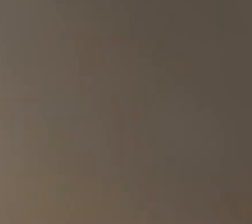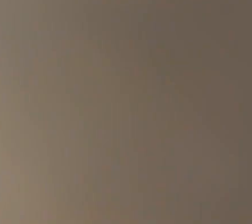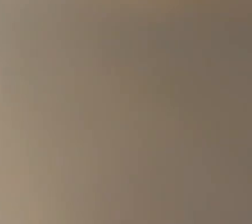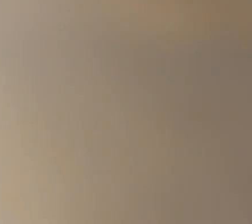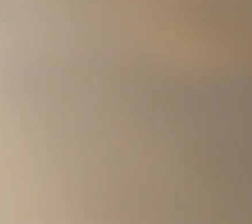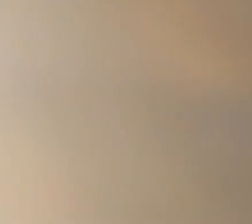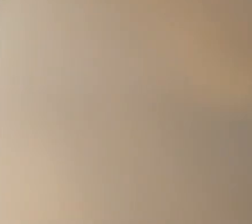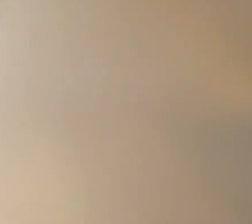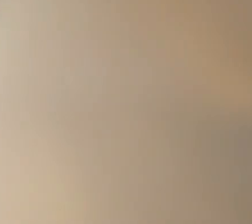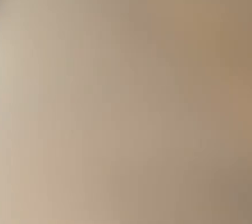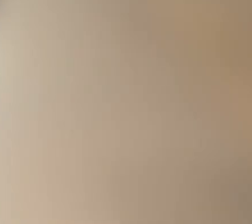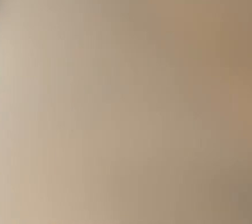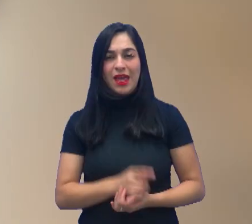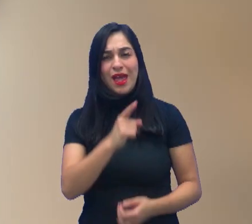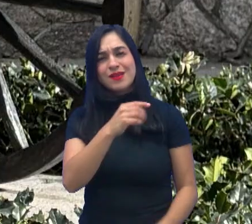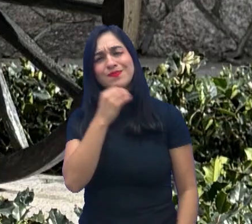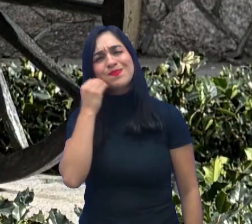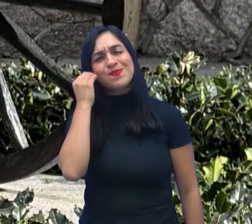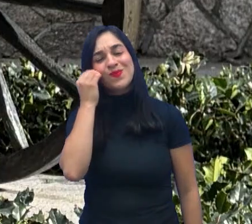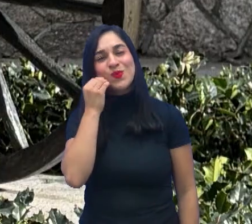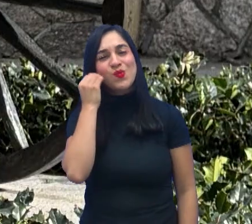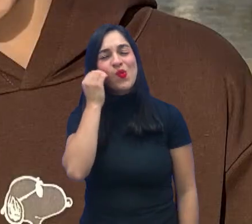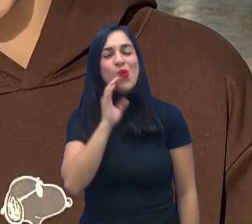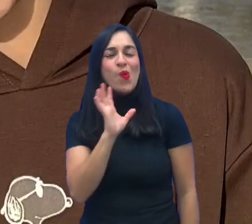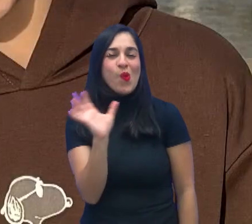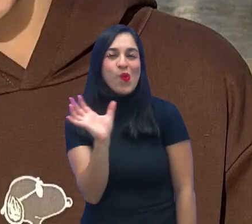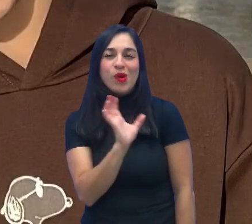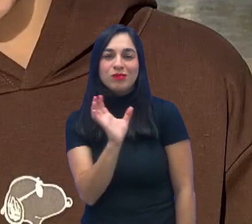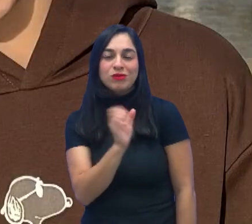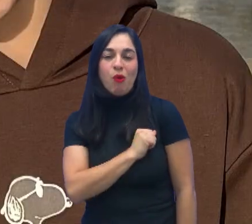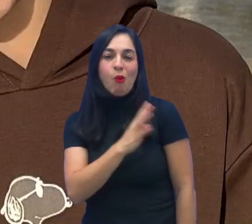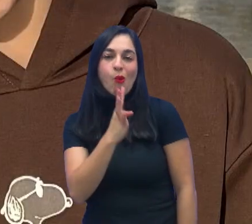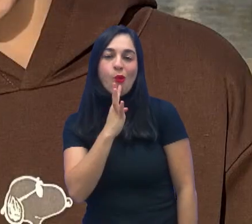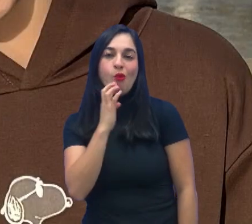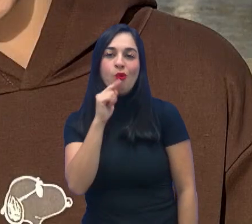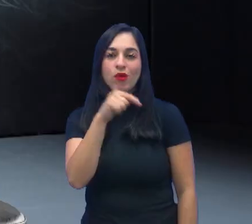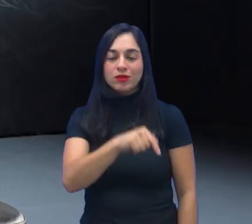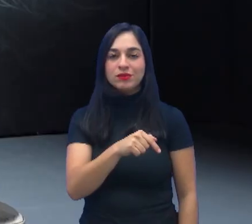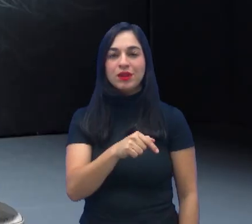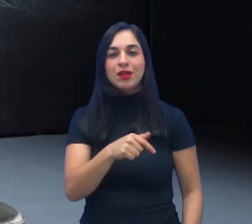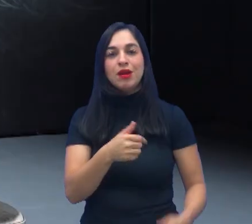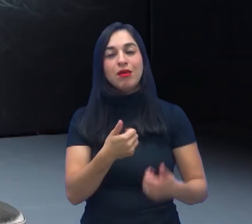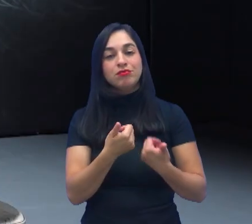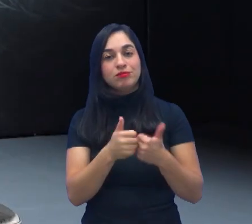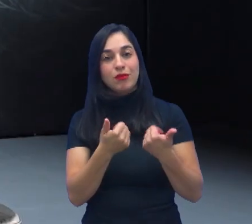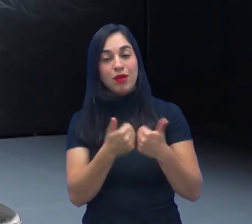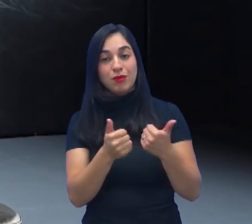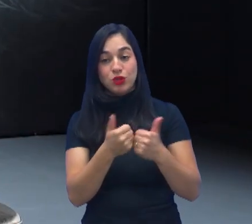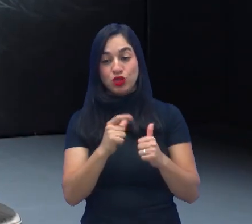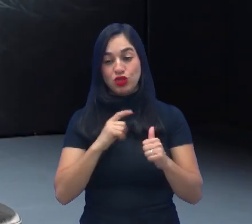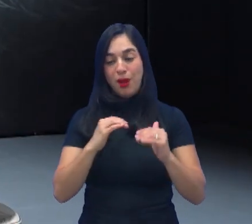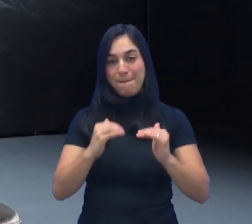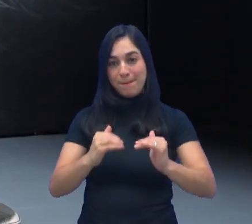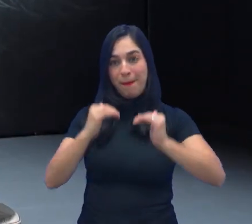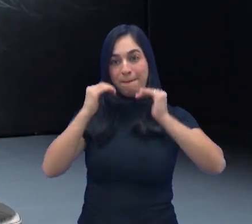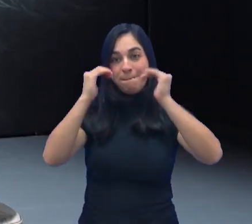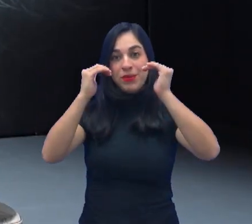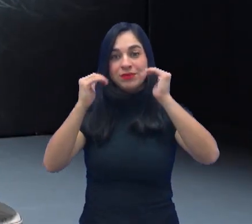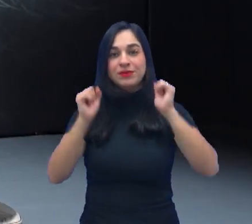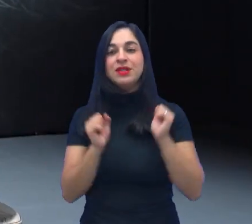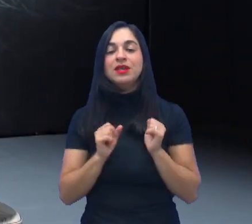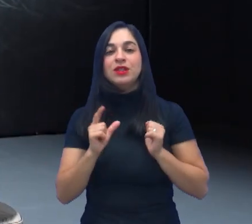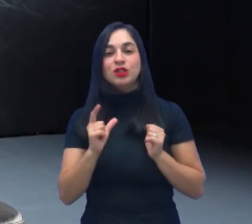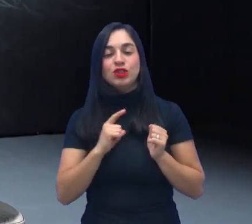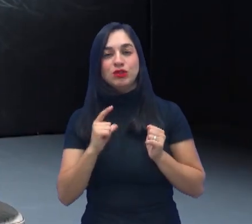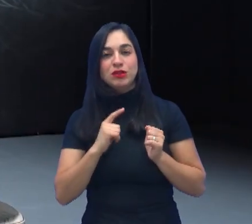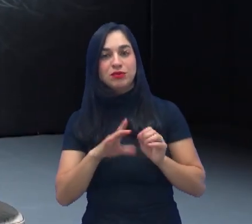Foi muito legal conhecer Dublin. Eu gostei de como era o busão de lá, era 2 andares, o portal de lá